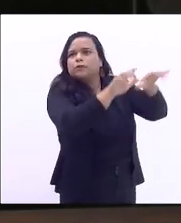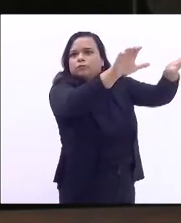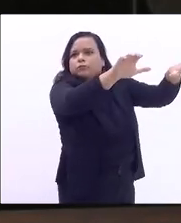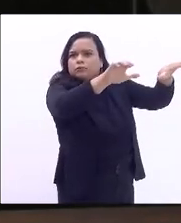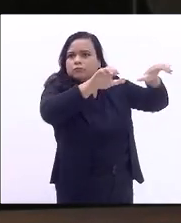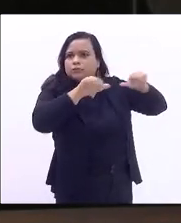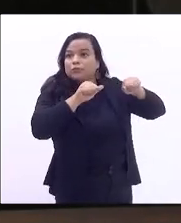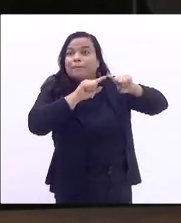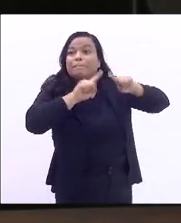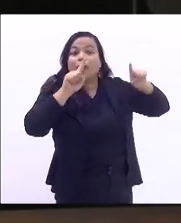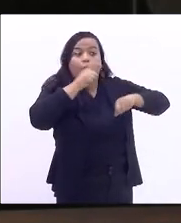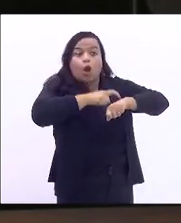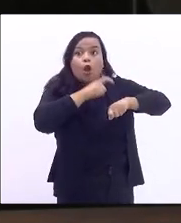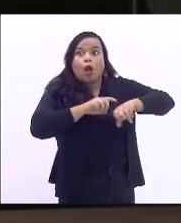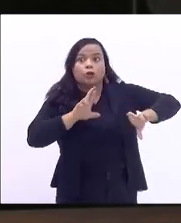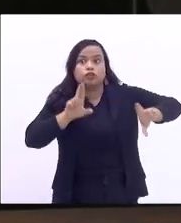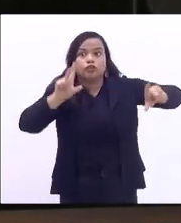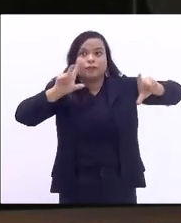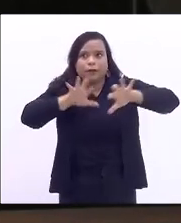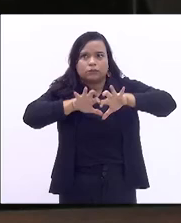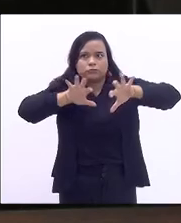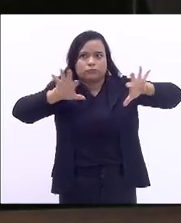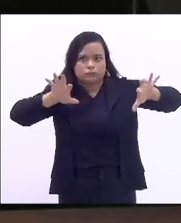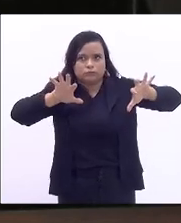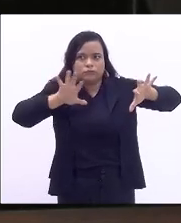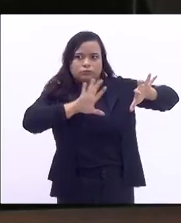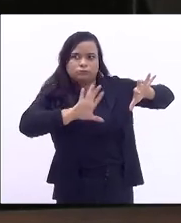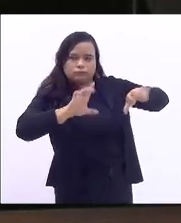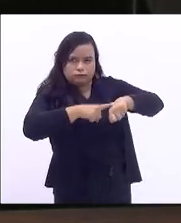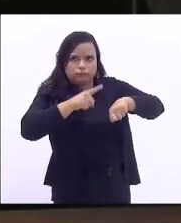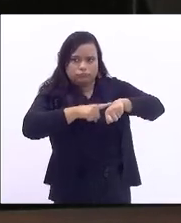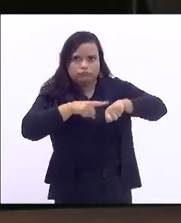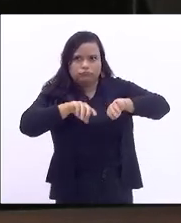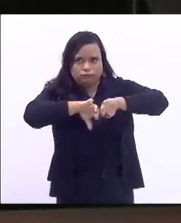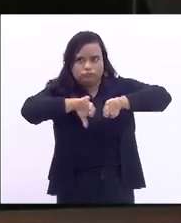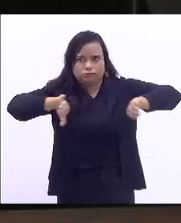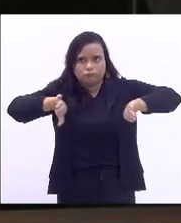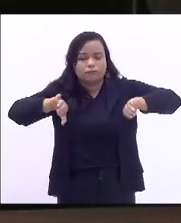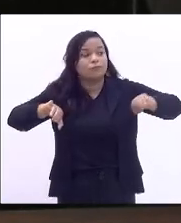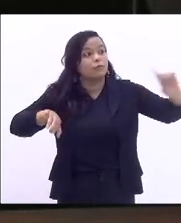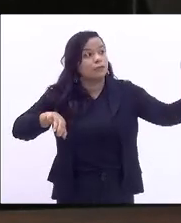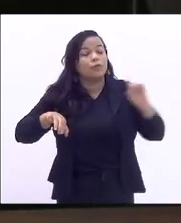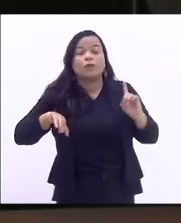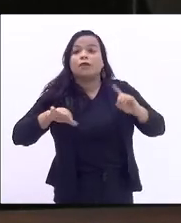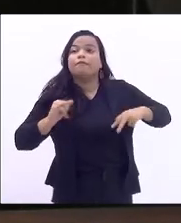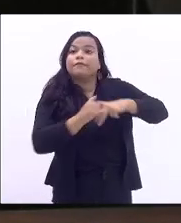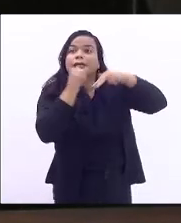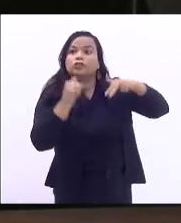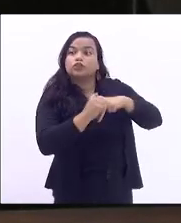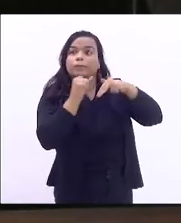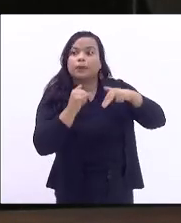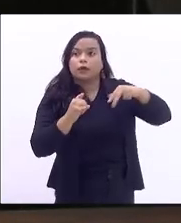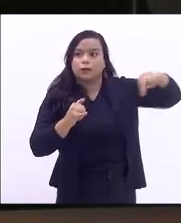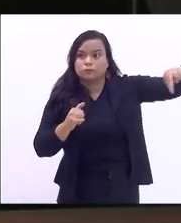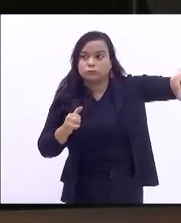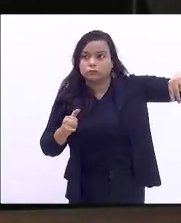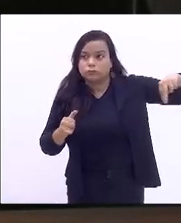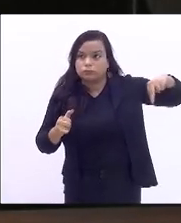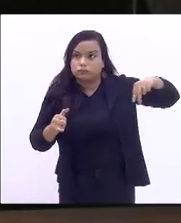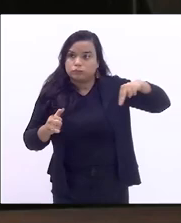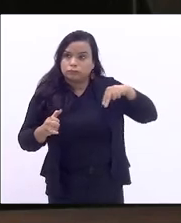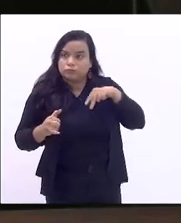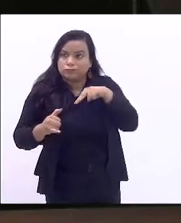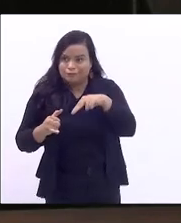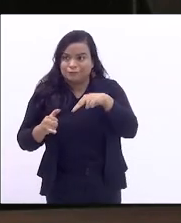pouco diferenciados entrávamos com a suposta vítima por um determinado